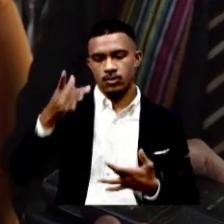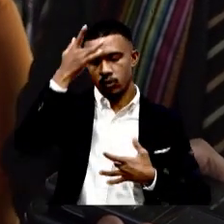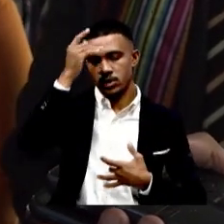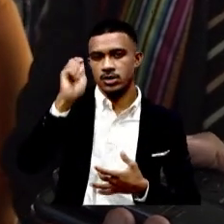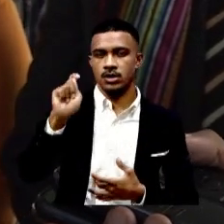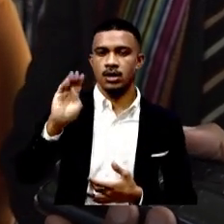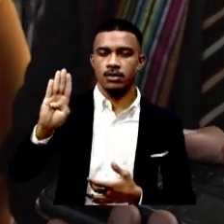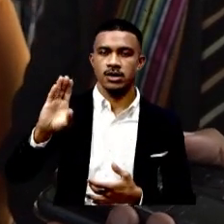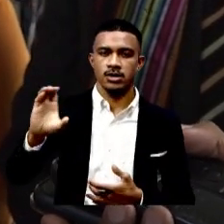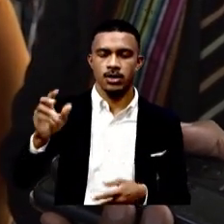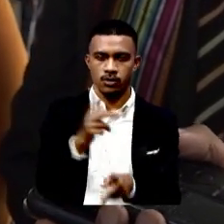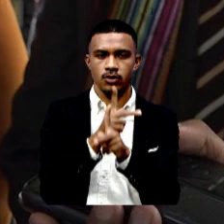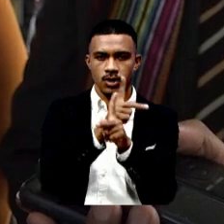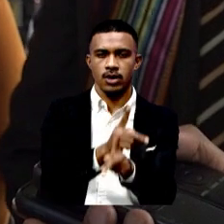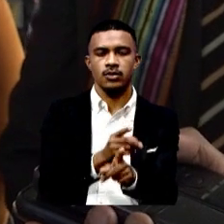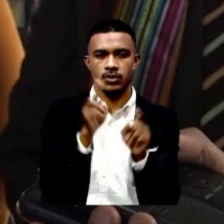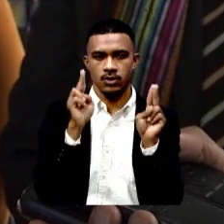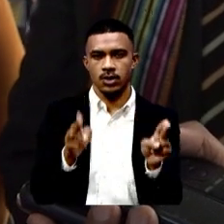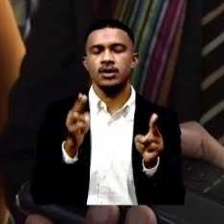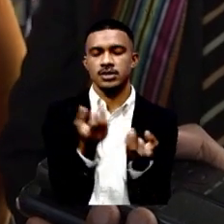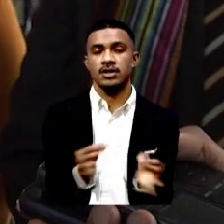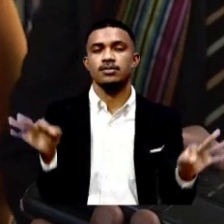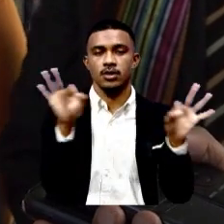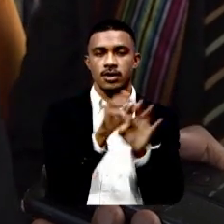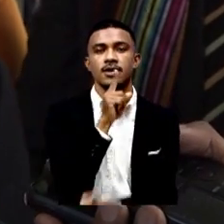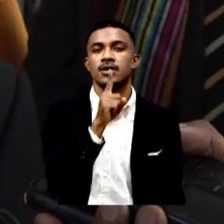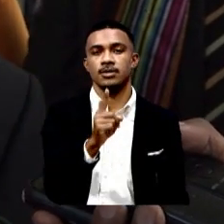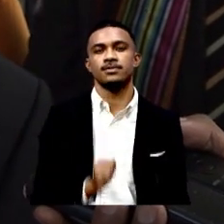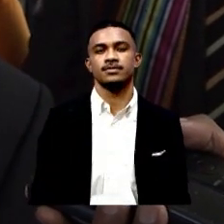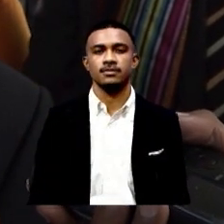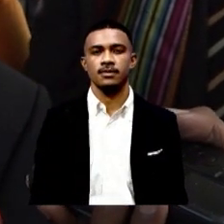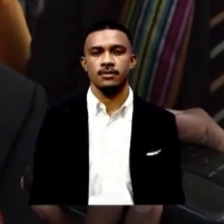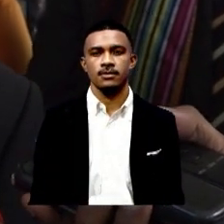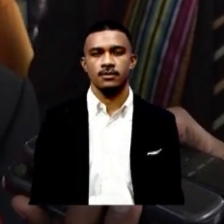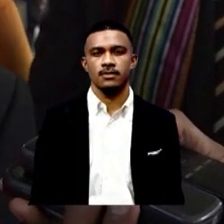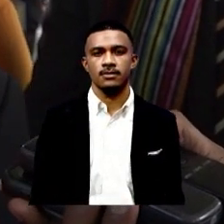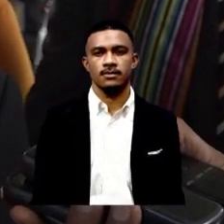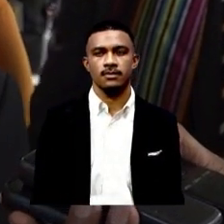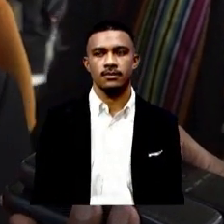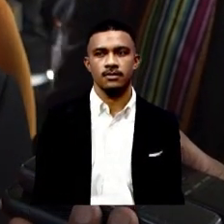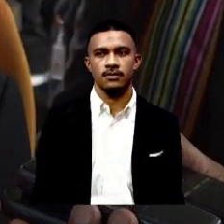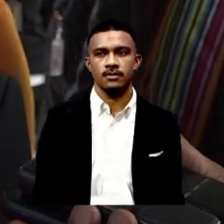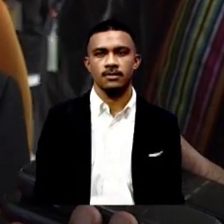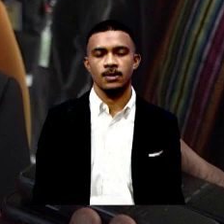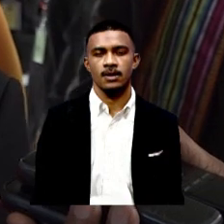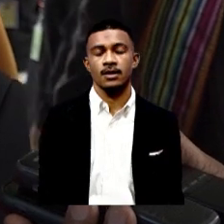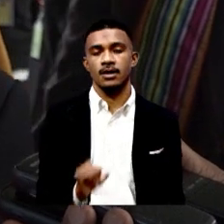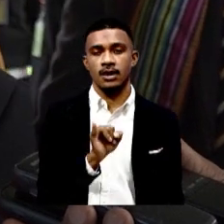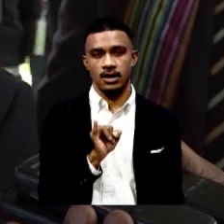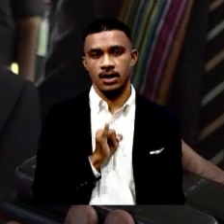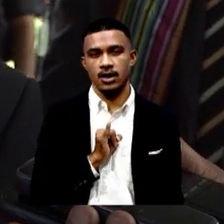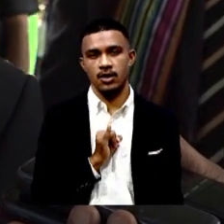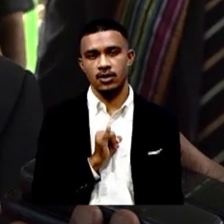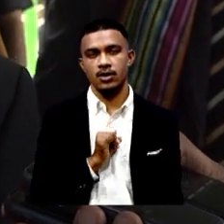combate cedo, não é? Nem importante logo. Da maneira, o privilégio logo mais